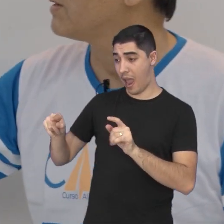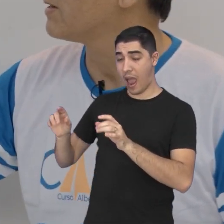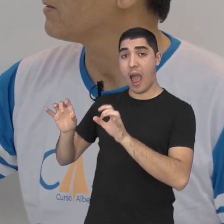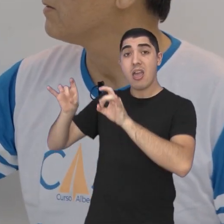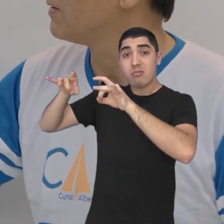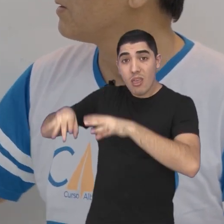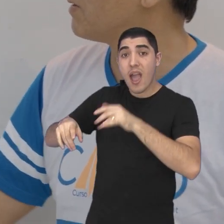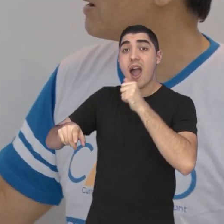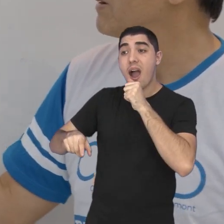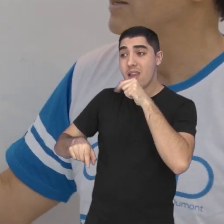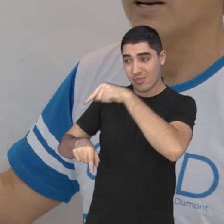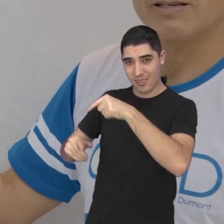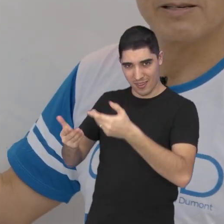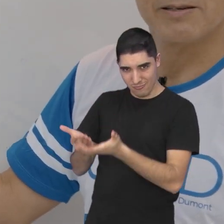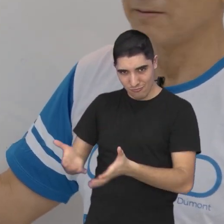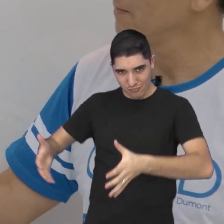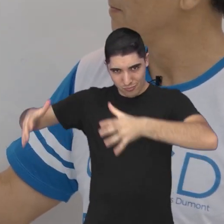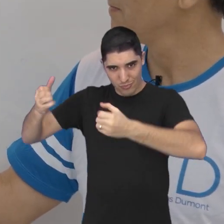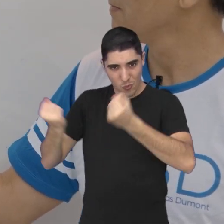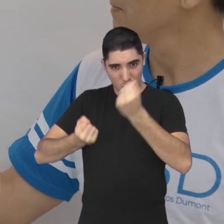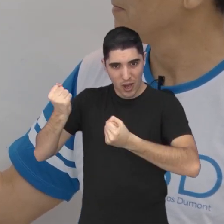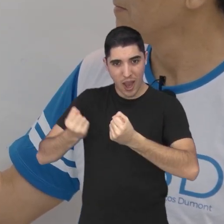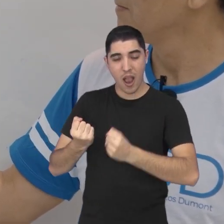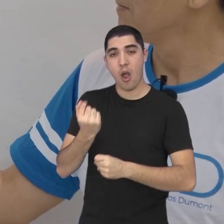a 1/3 de sua capacidade.